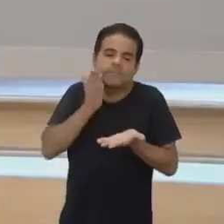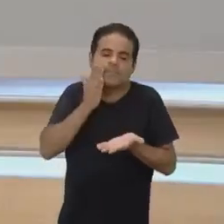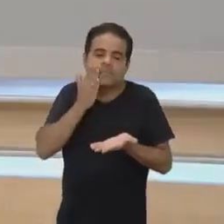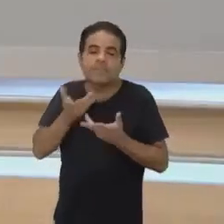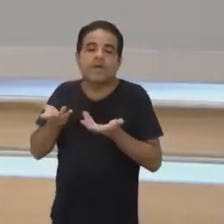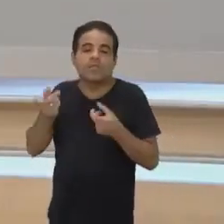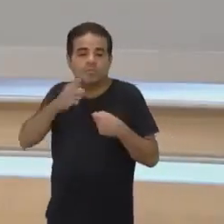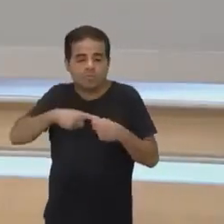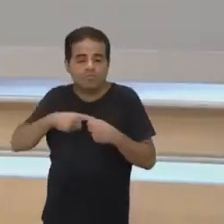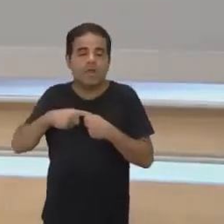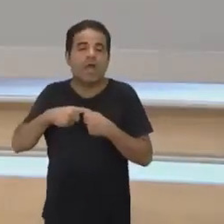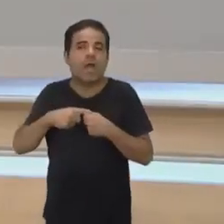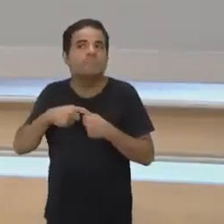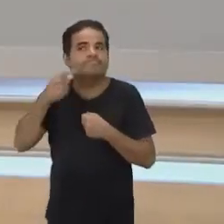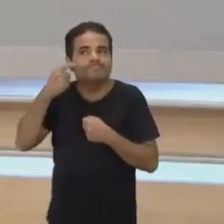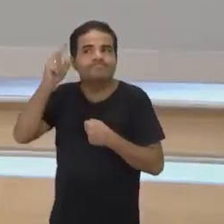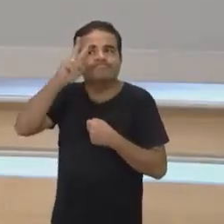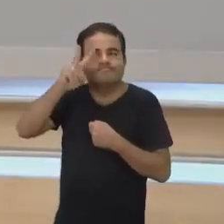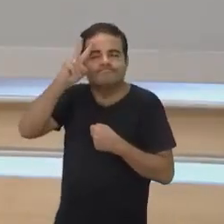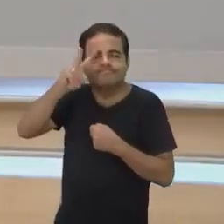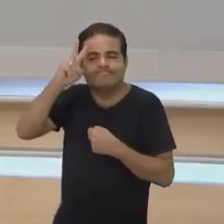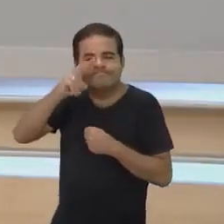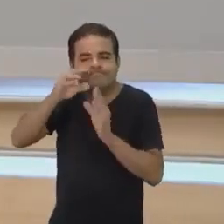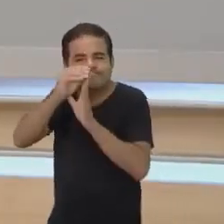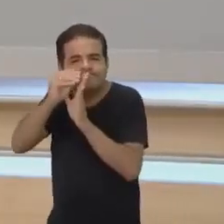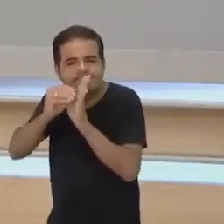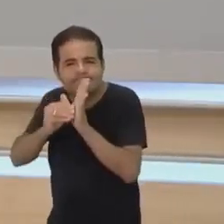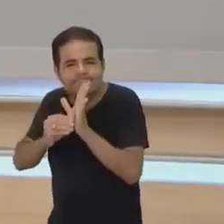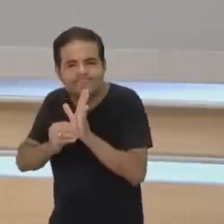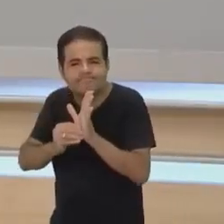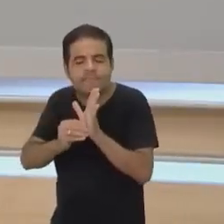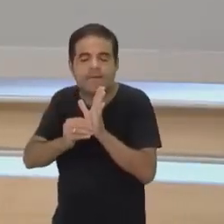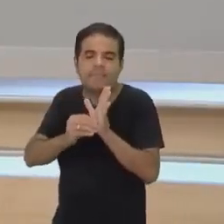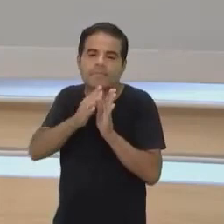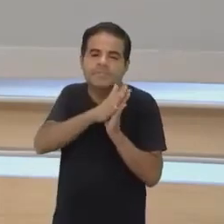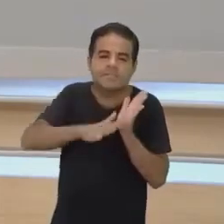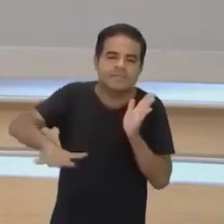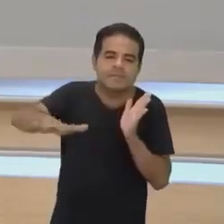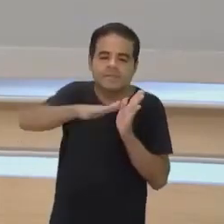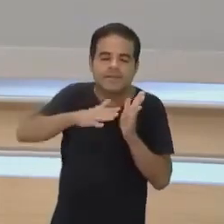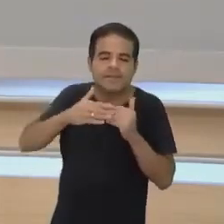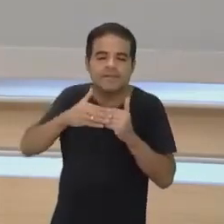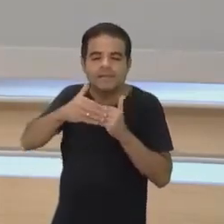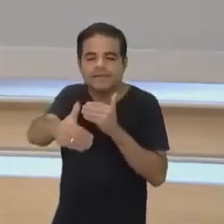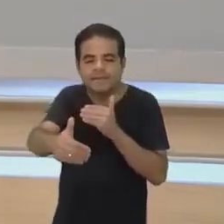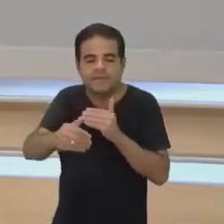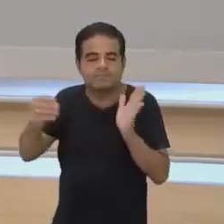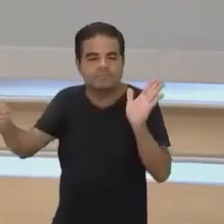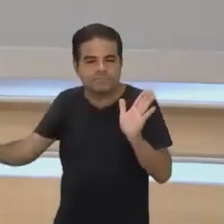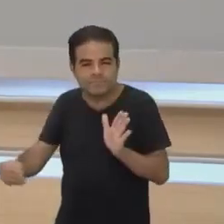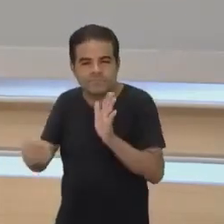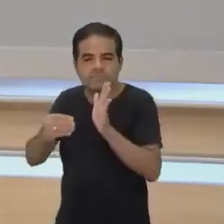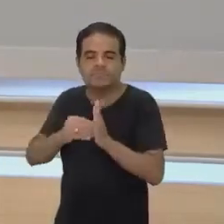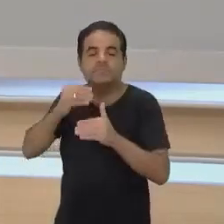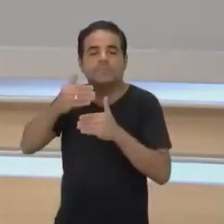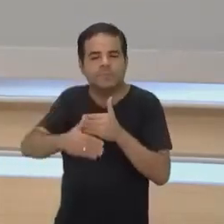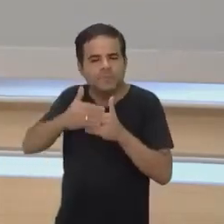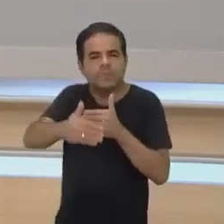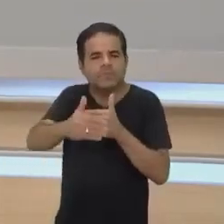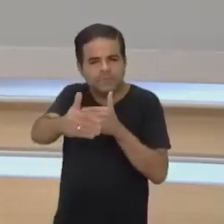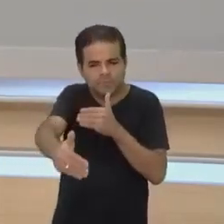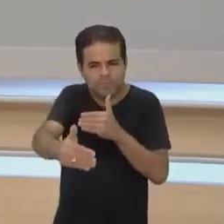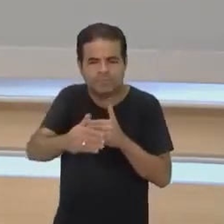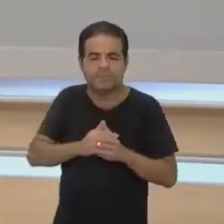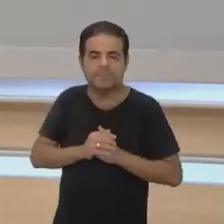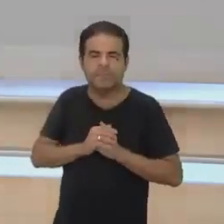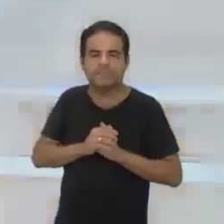essa retomada para a gente relembrar, colocar aí nos eixos o que a gente está aprendendo e depois dar sequência.